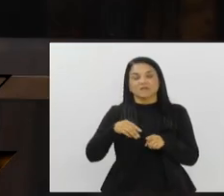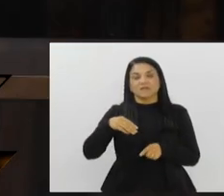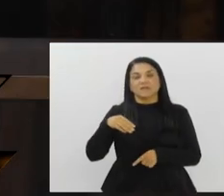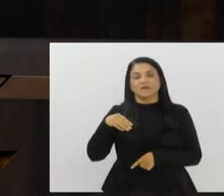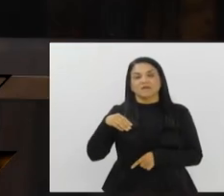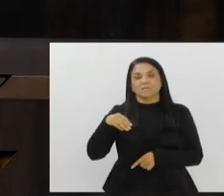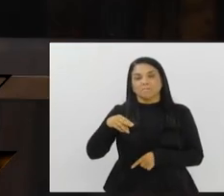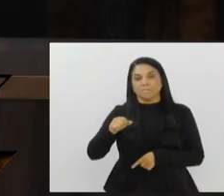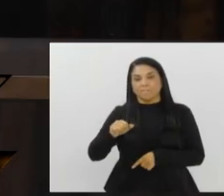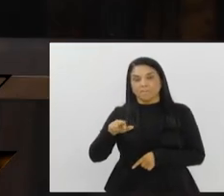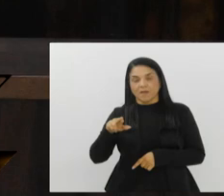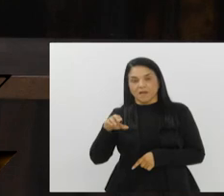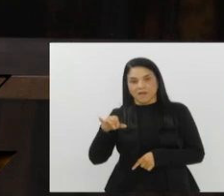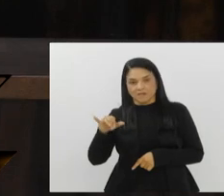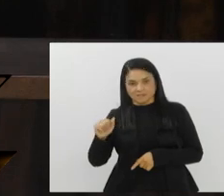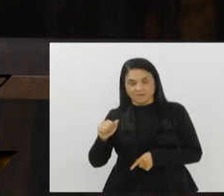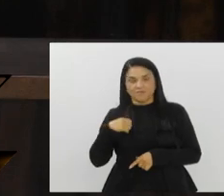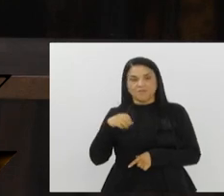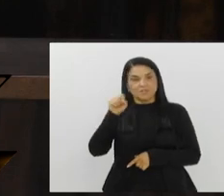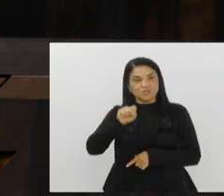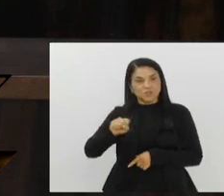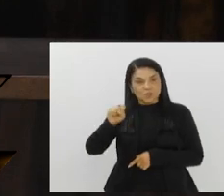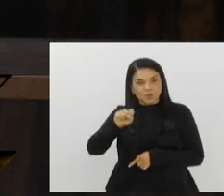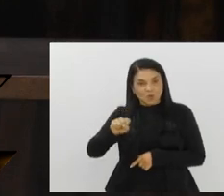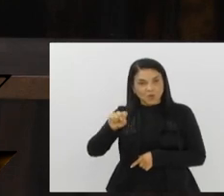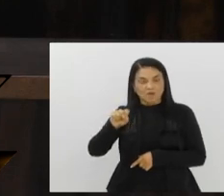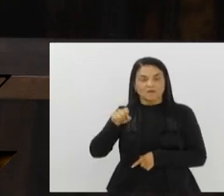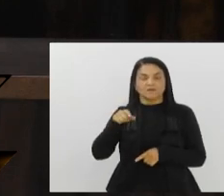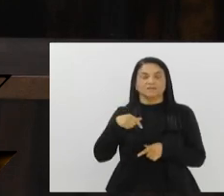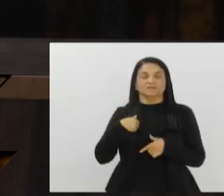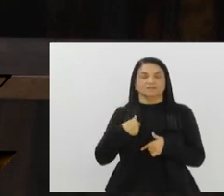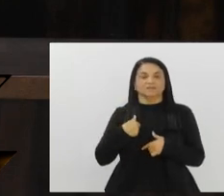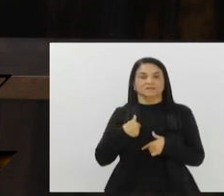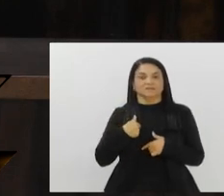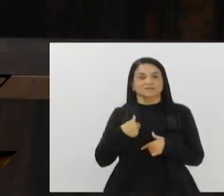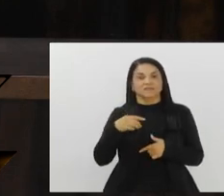do homenageado também tá aqui conosco a